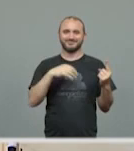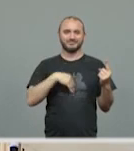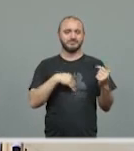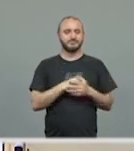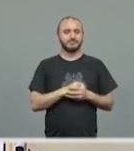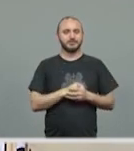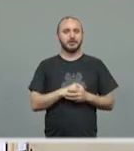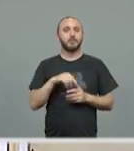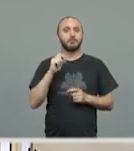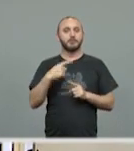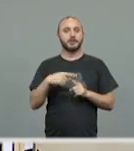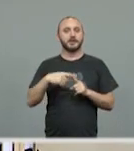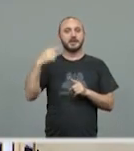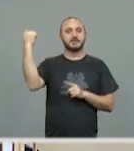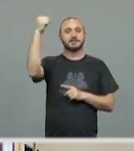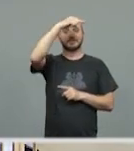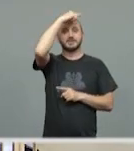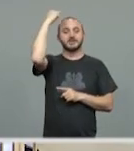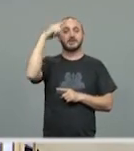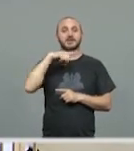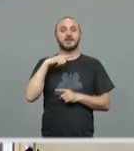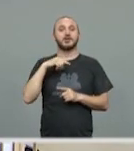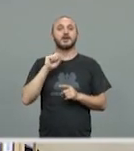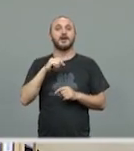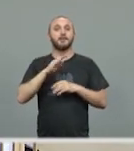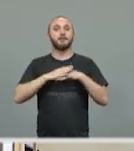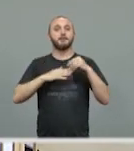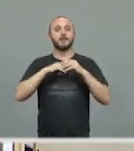de quem mantém as mãos puras,